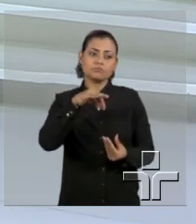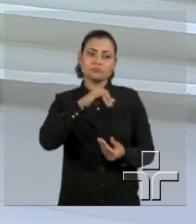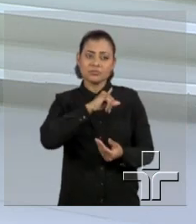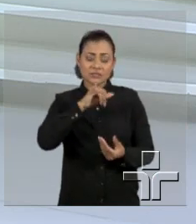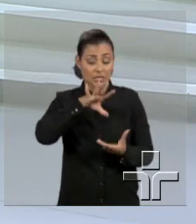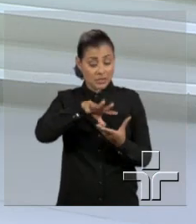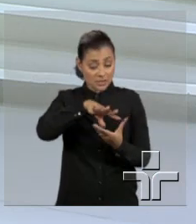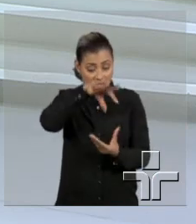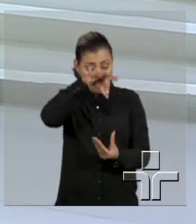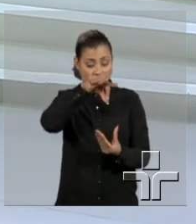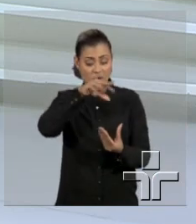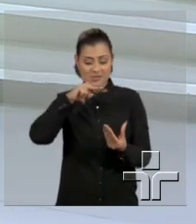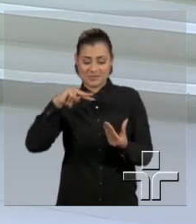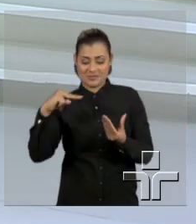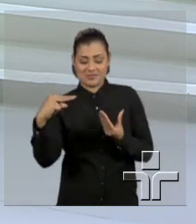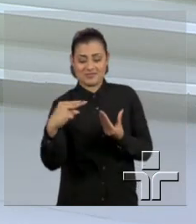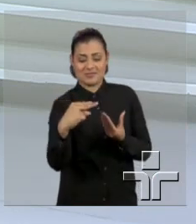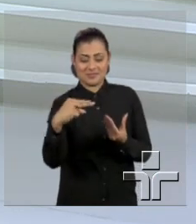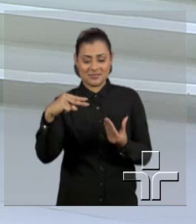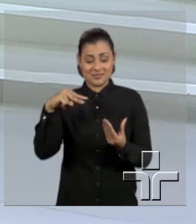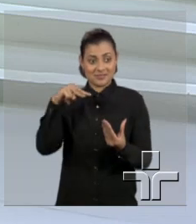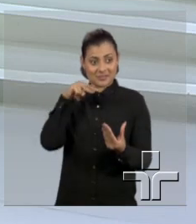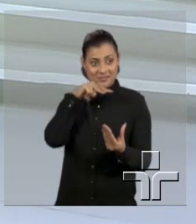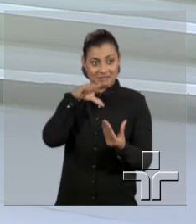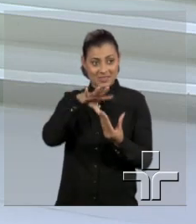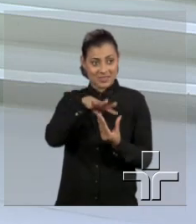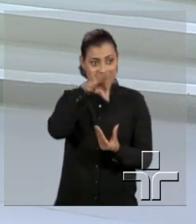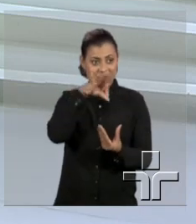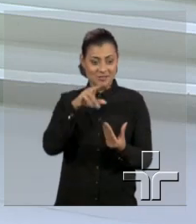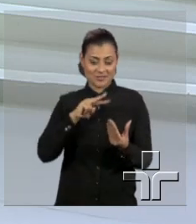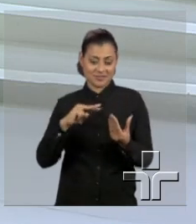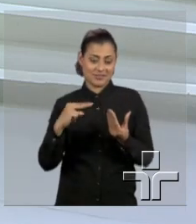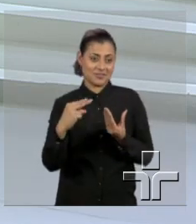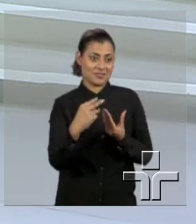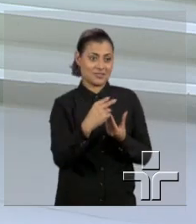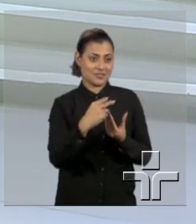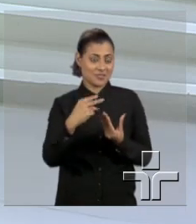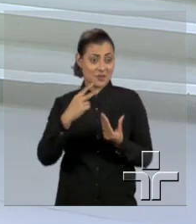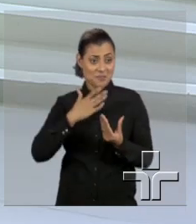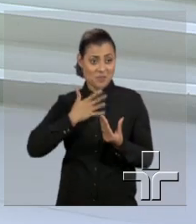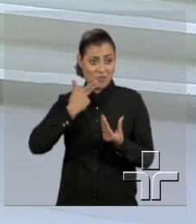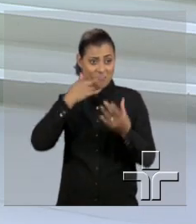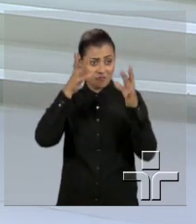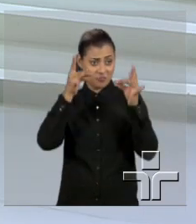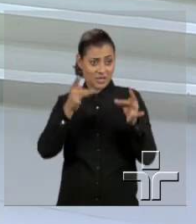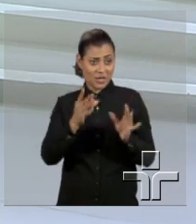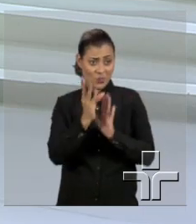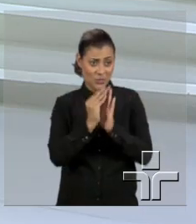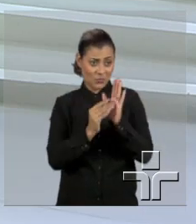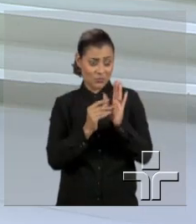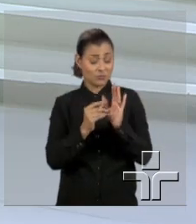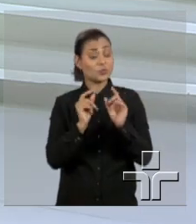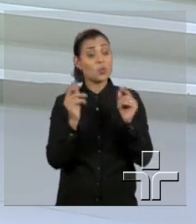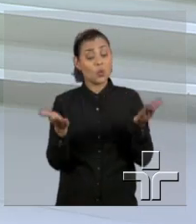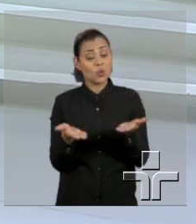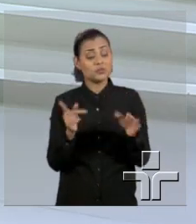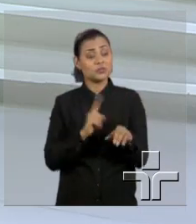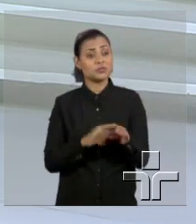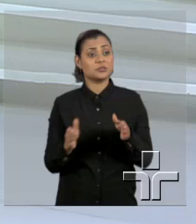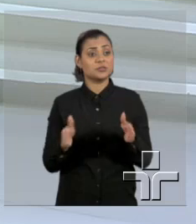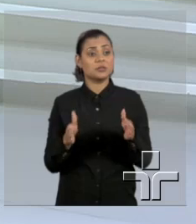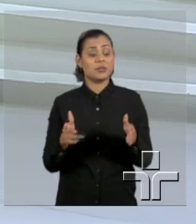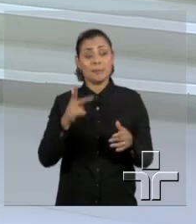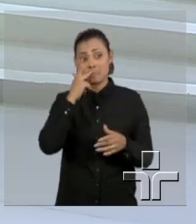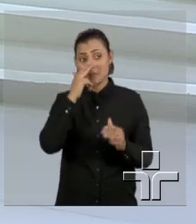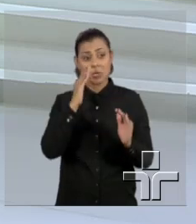visualizada pelos conteúdos de que falei, nós estamos vivendo uma espécie de esplendor